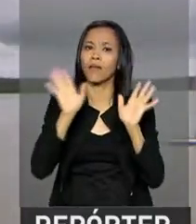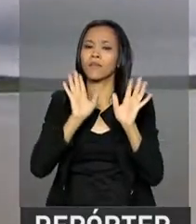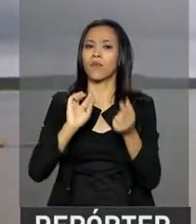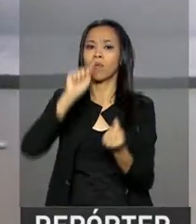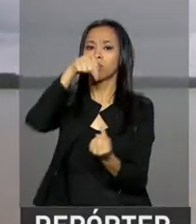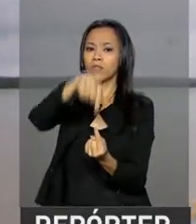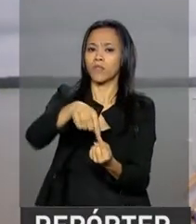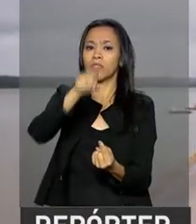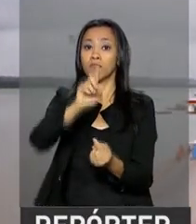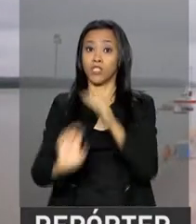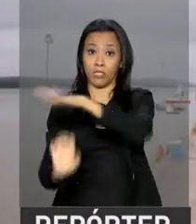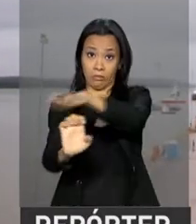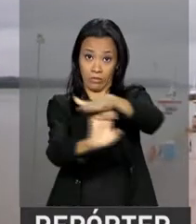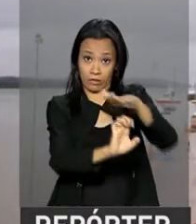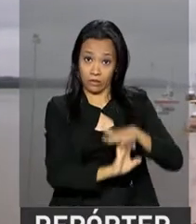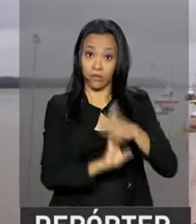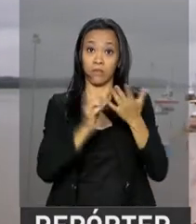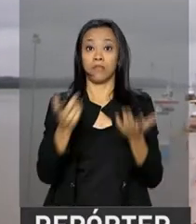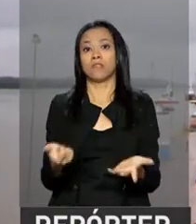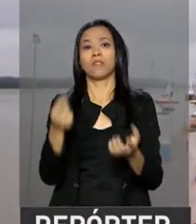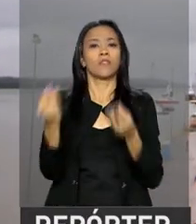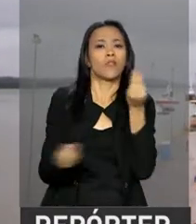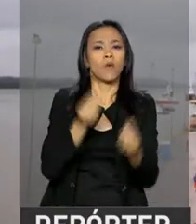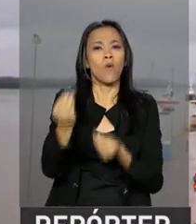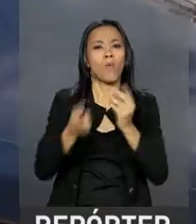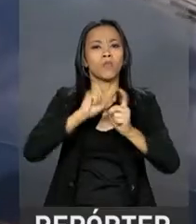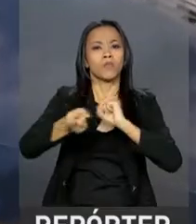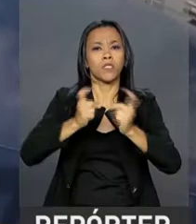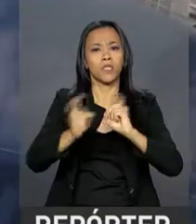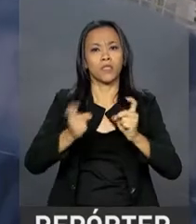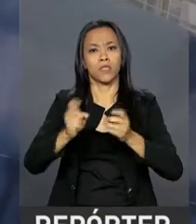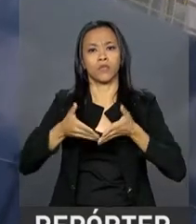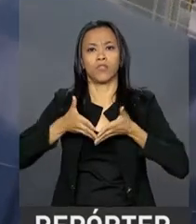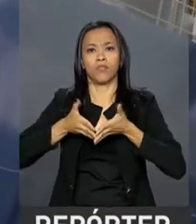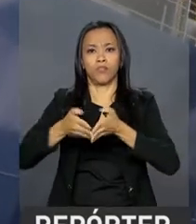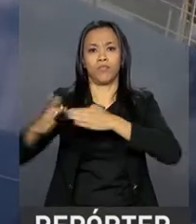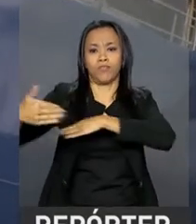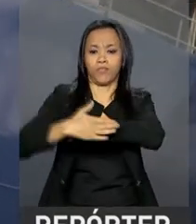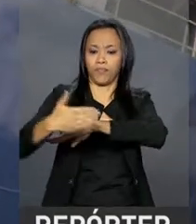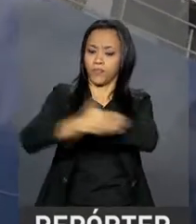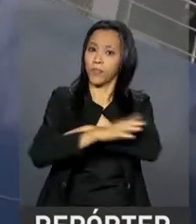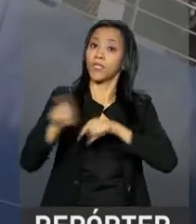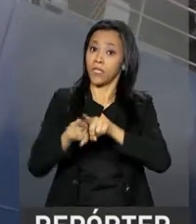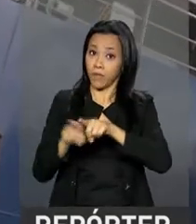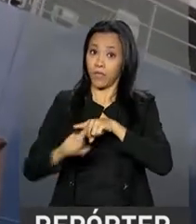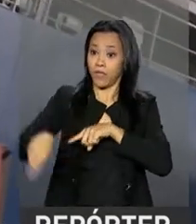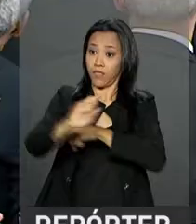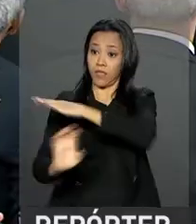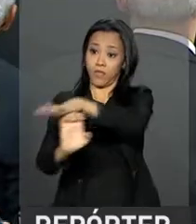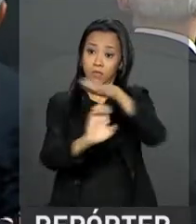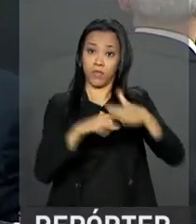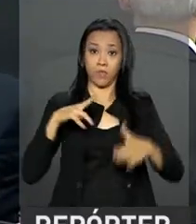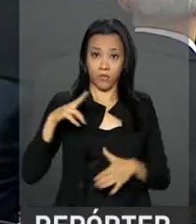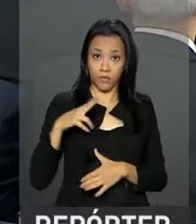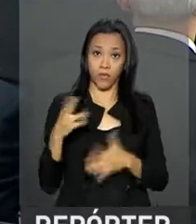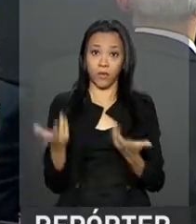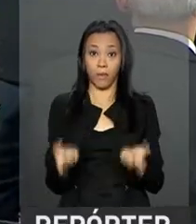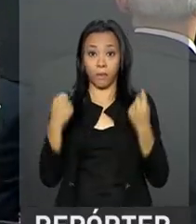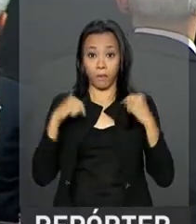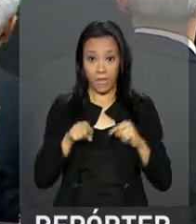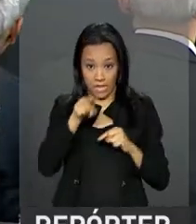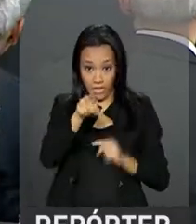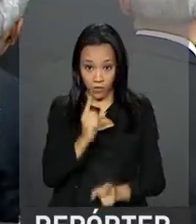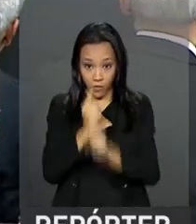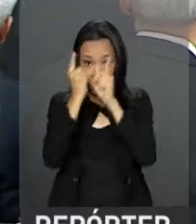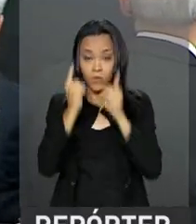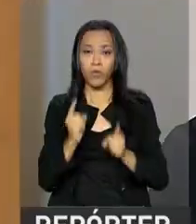investimentos e operações em portos públicos e terminais de uso privado brasileiros na cerimônia o presidente